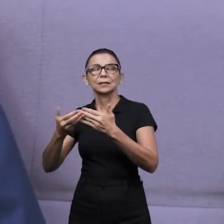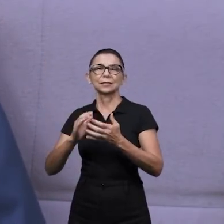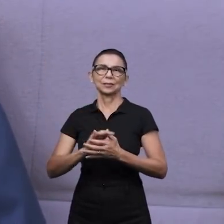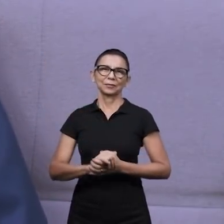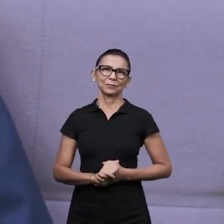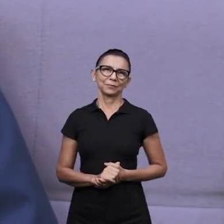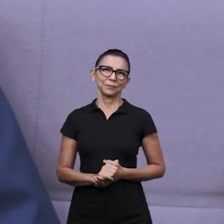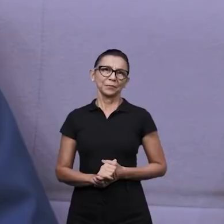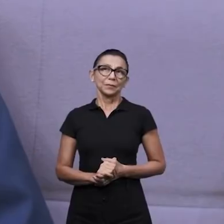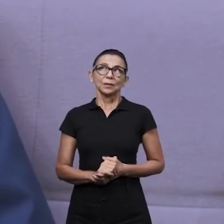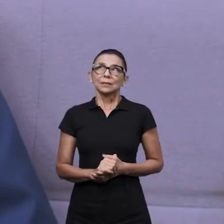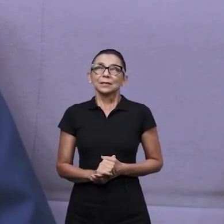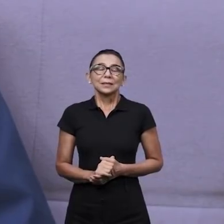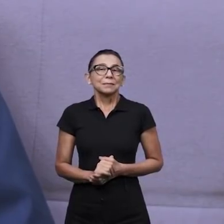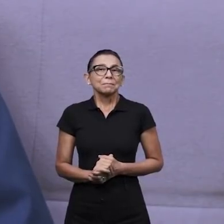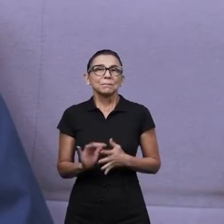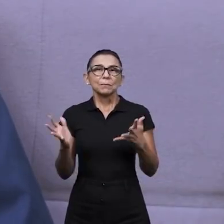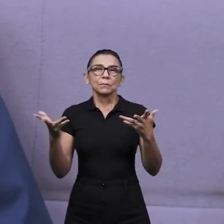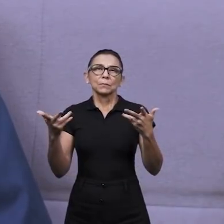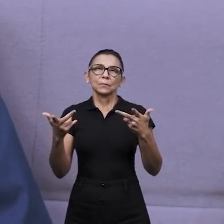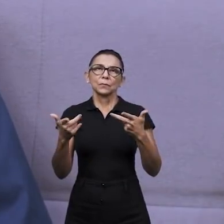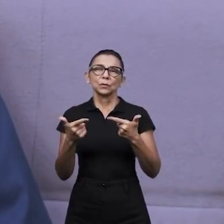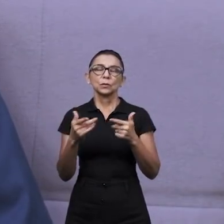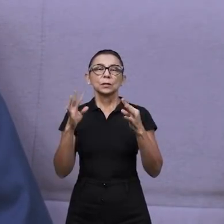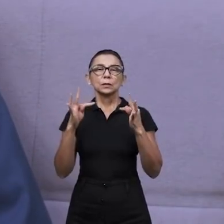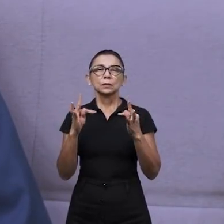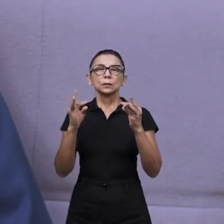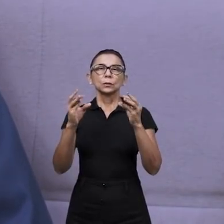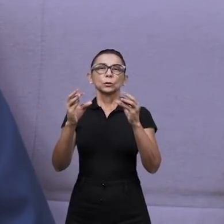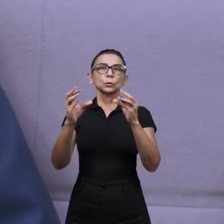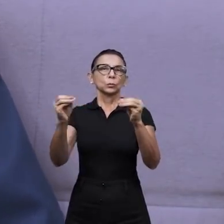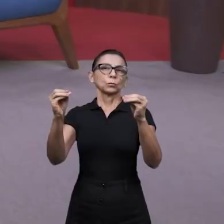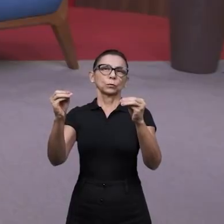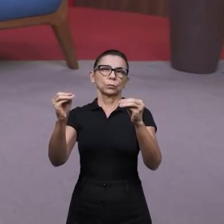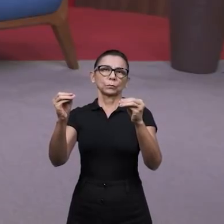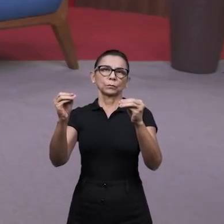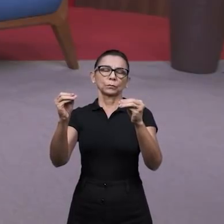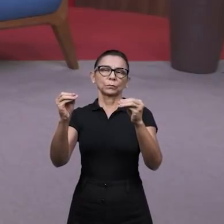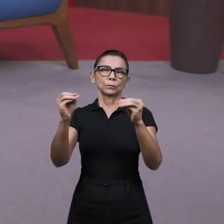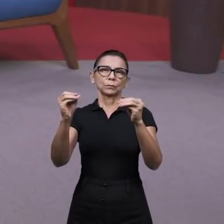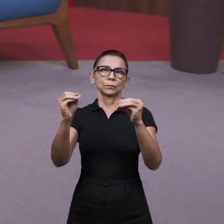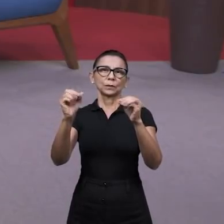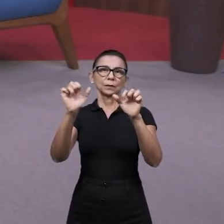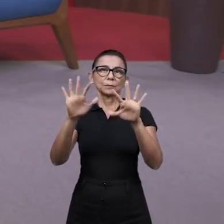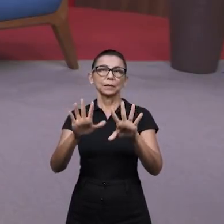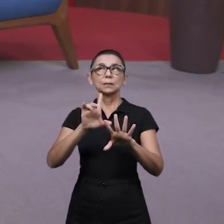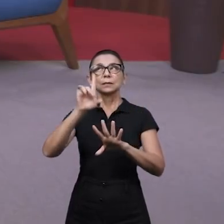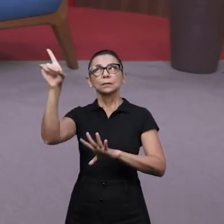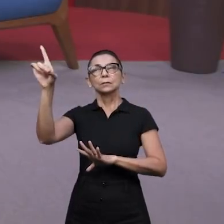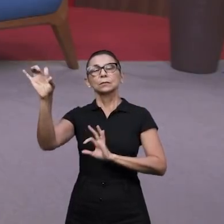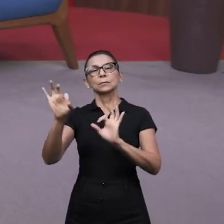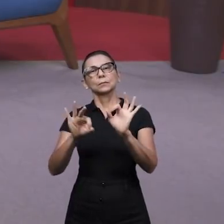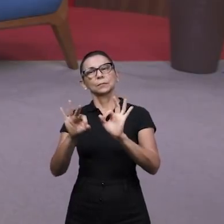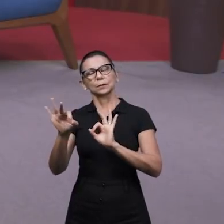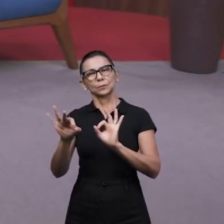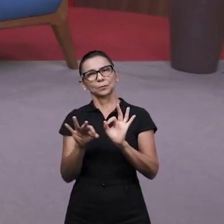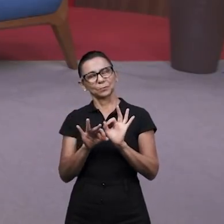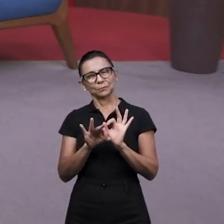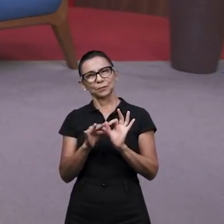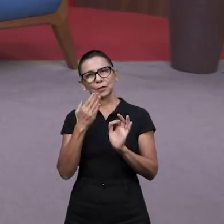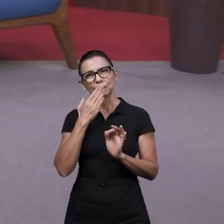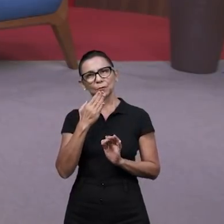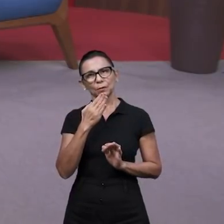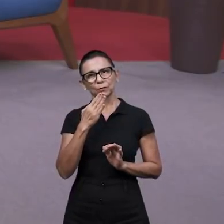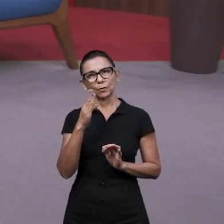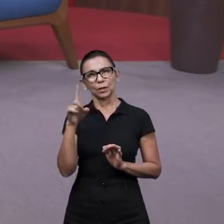preparou para o homem que é crente no Senhor Jesus. Amém. Glória a Glória a Jesus. Deus. Muito bem. A gente está chegando ao final do quadro,